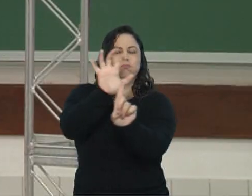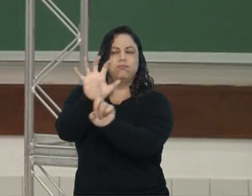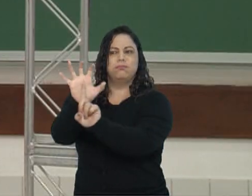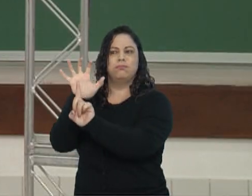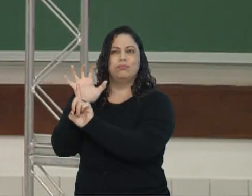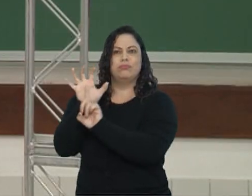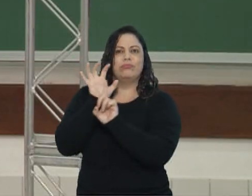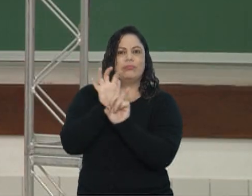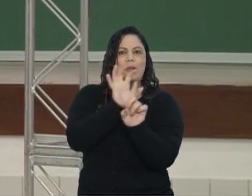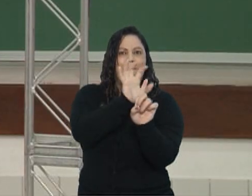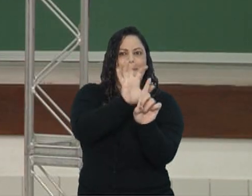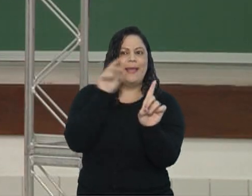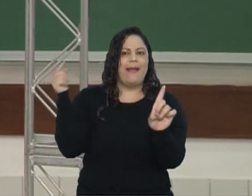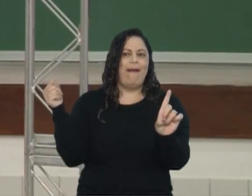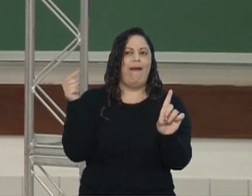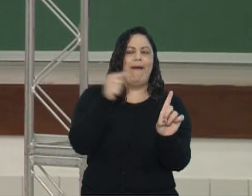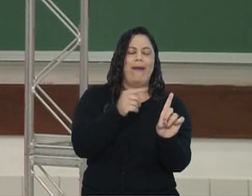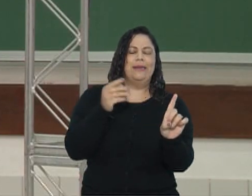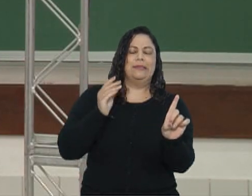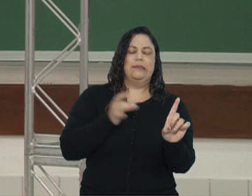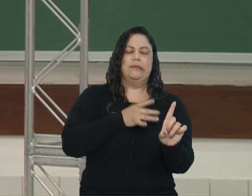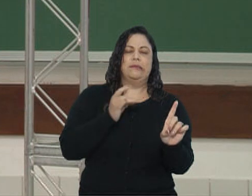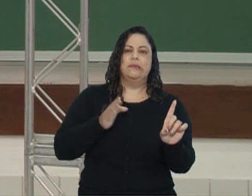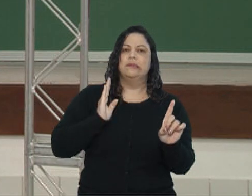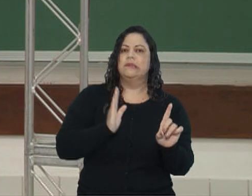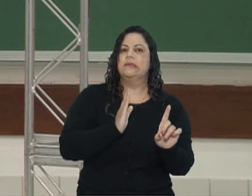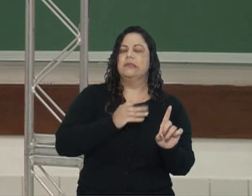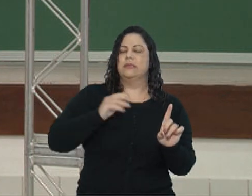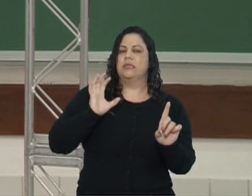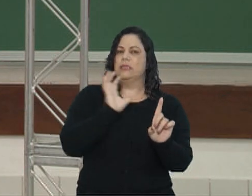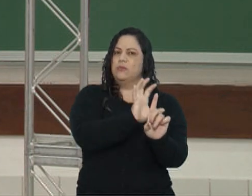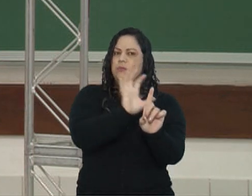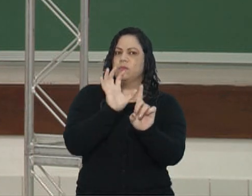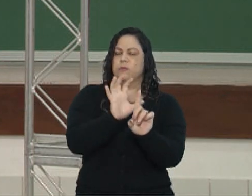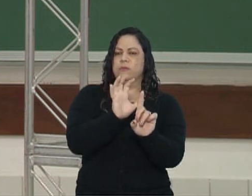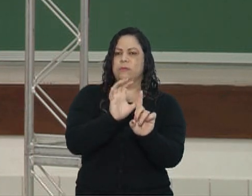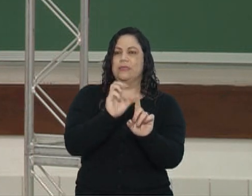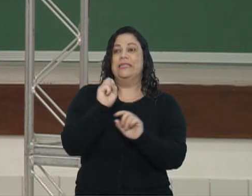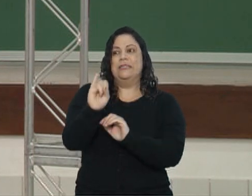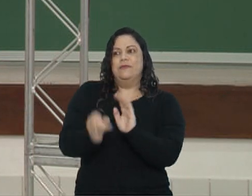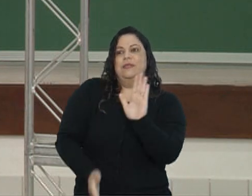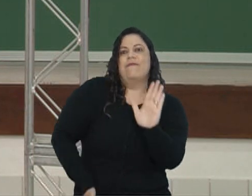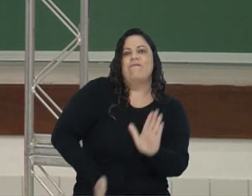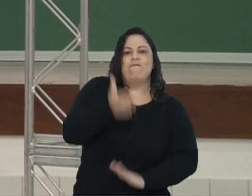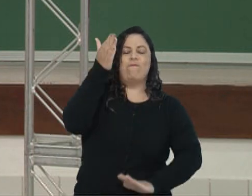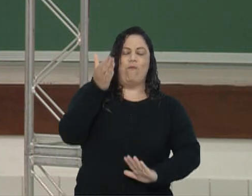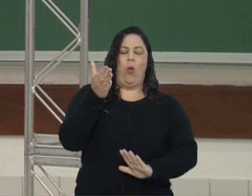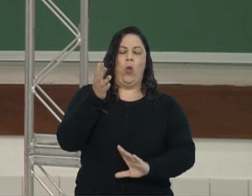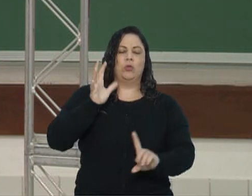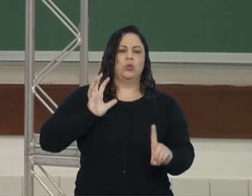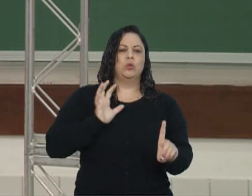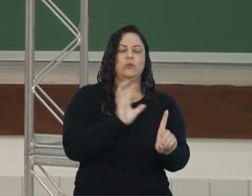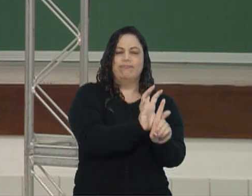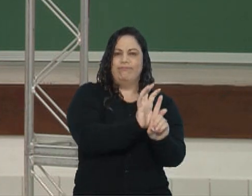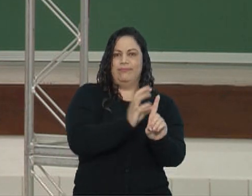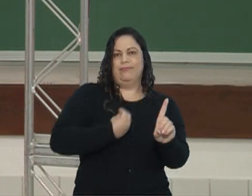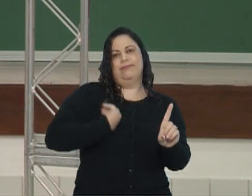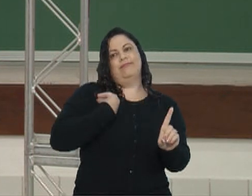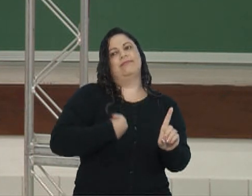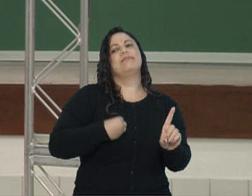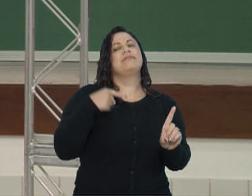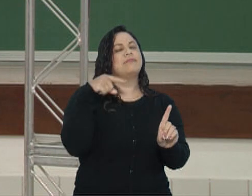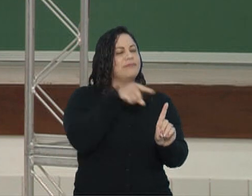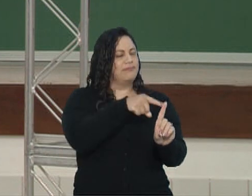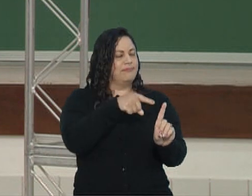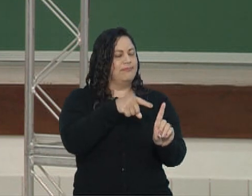propriamente dito, porque se você foge daquilo, a sua vida de fato é ameaçada muito rapidamente.